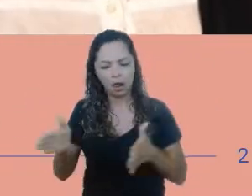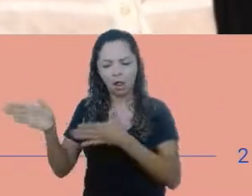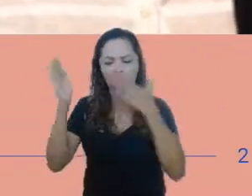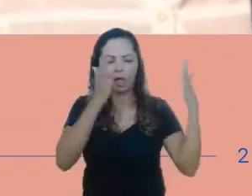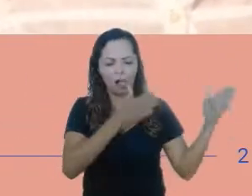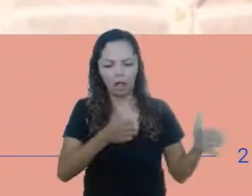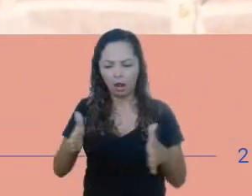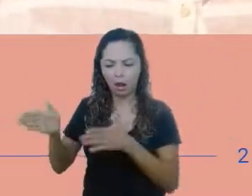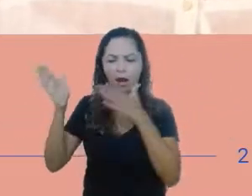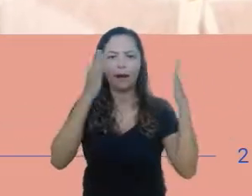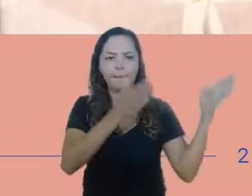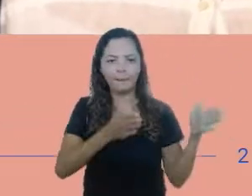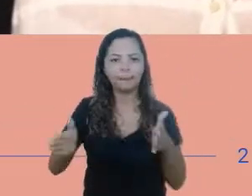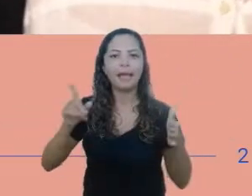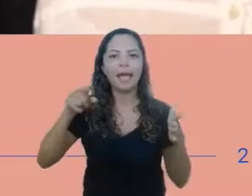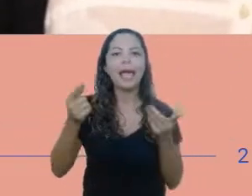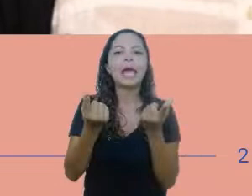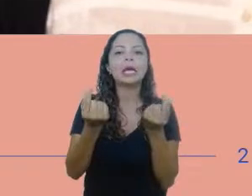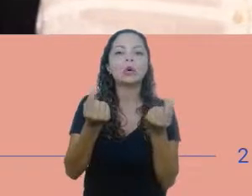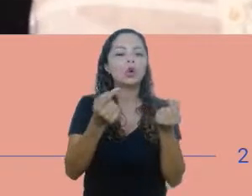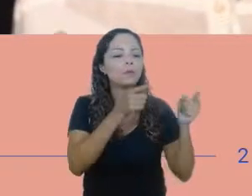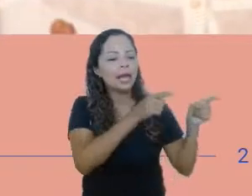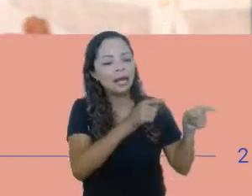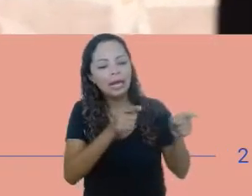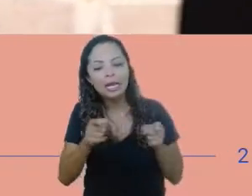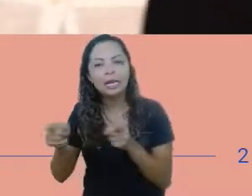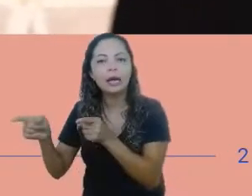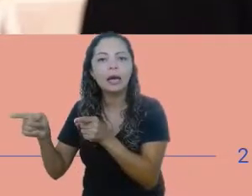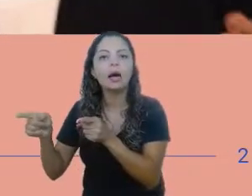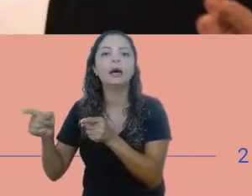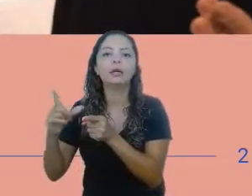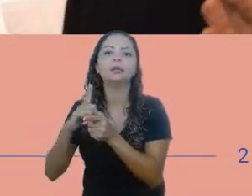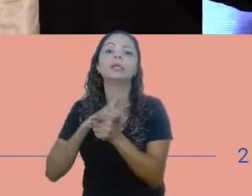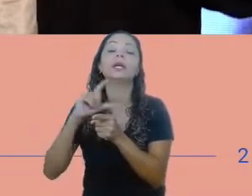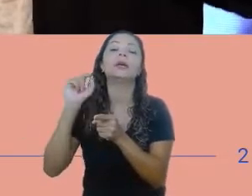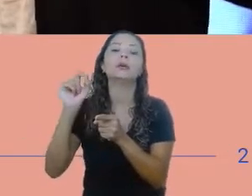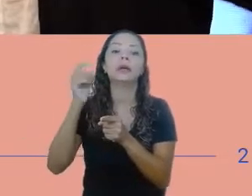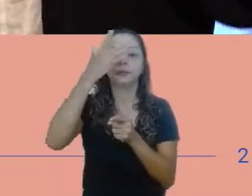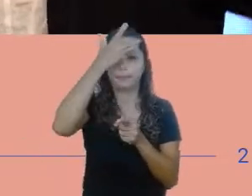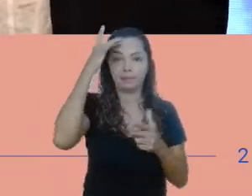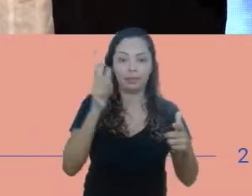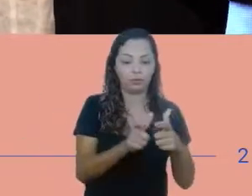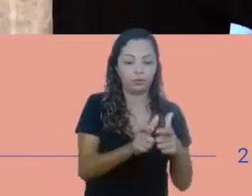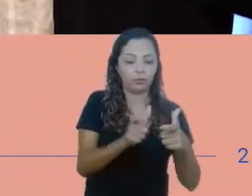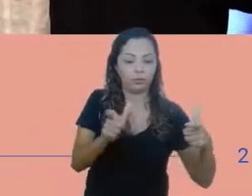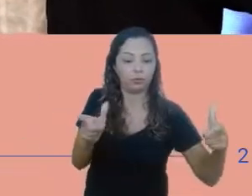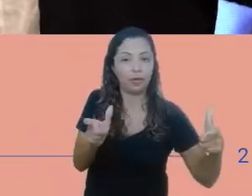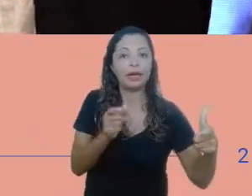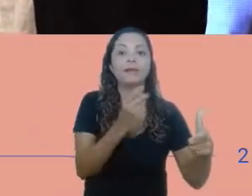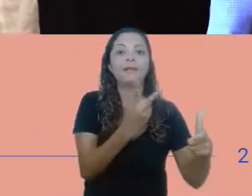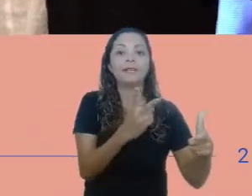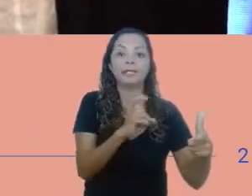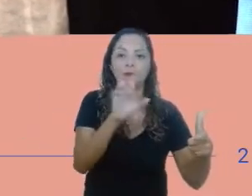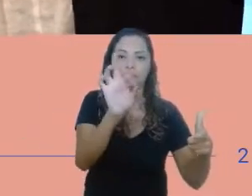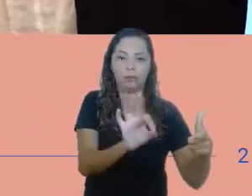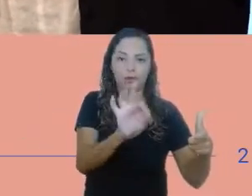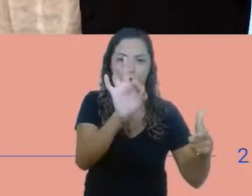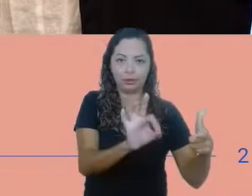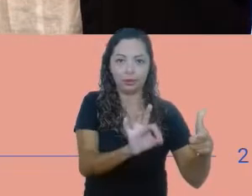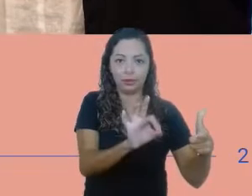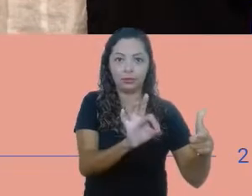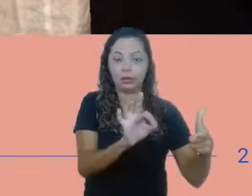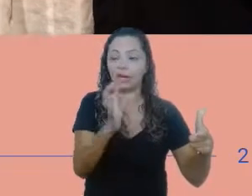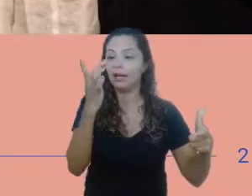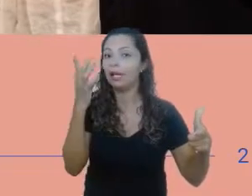que a população Global vai aumentar em 25 por cento e a geração do resíduo pode aumentar em setenta por cento e o que que a gente